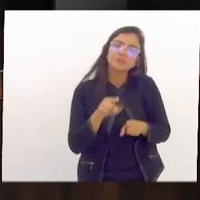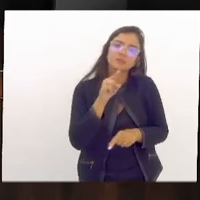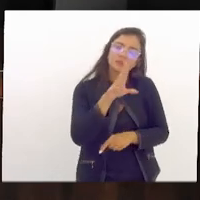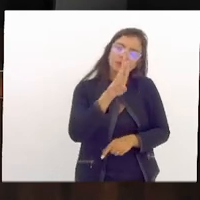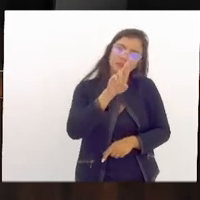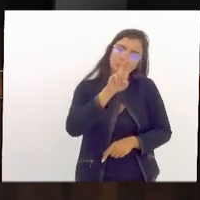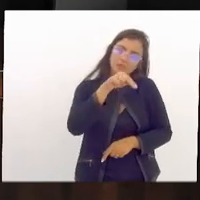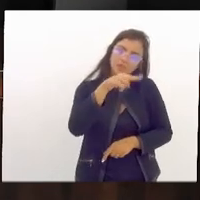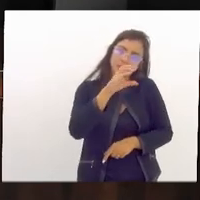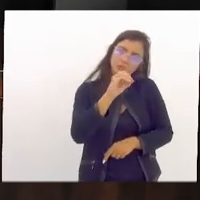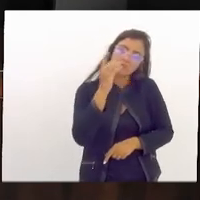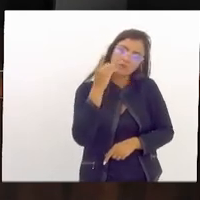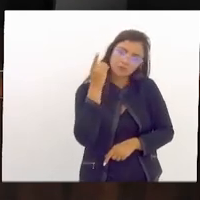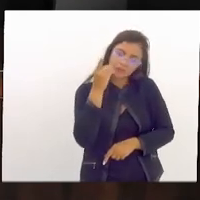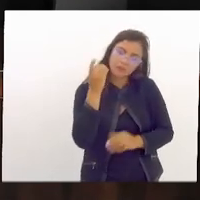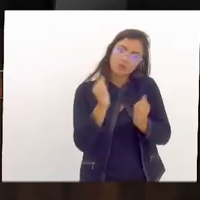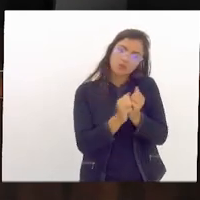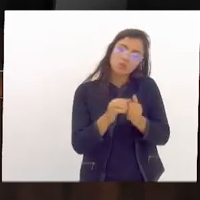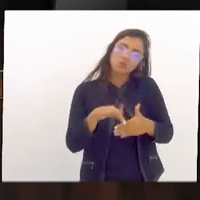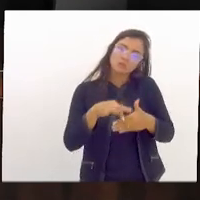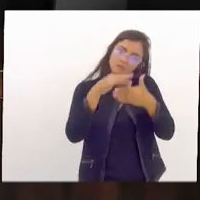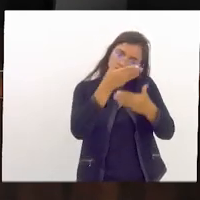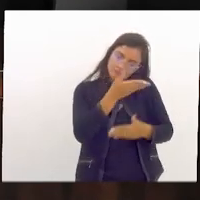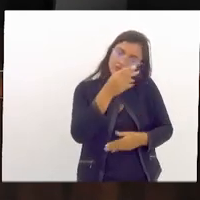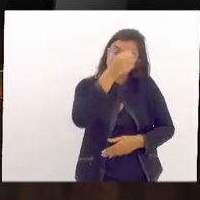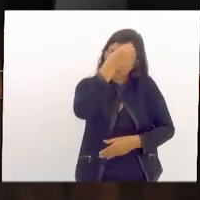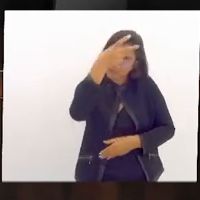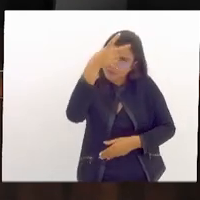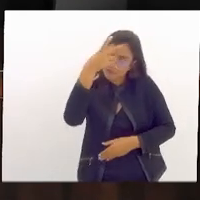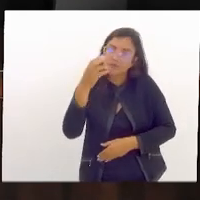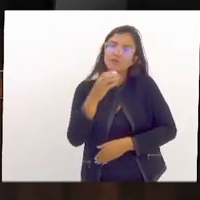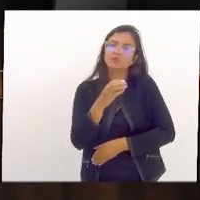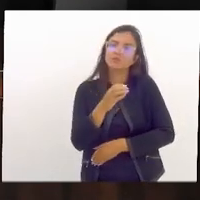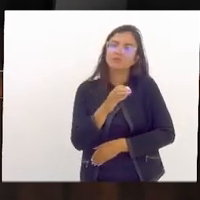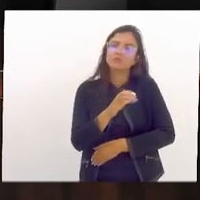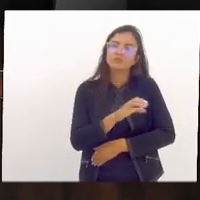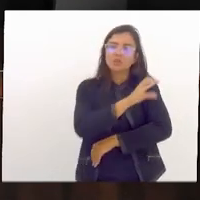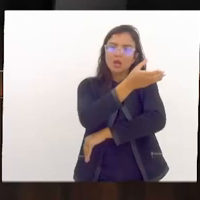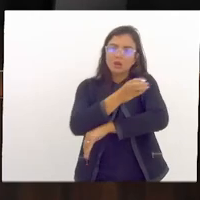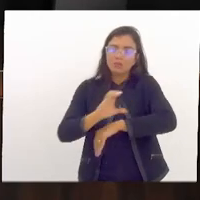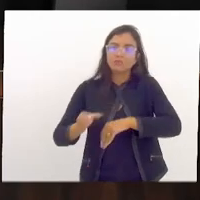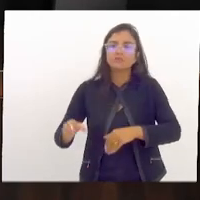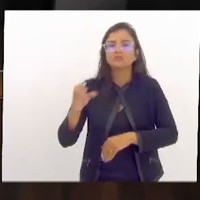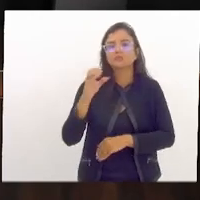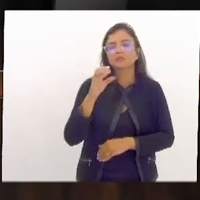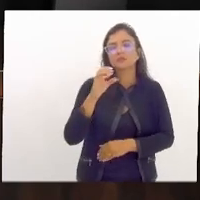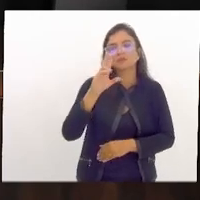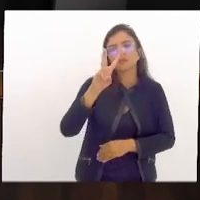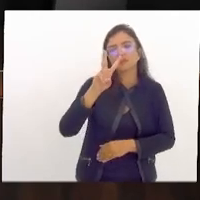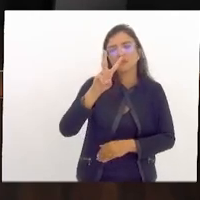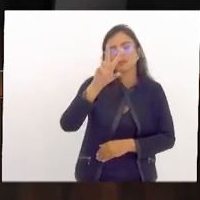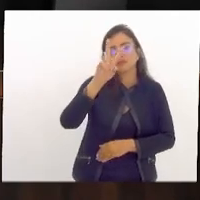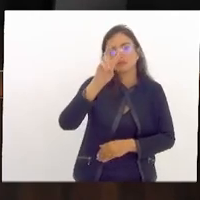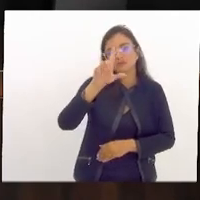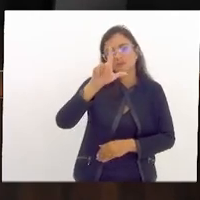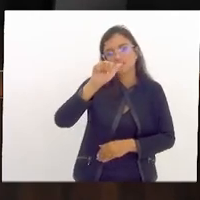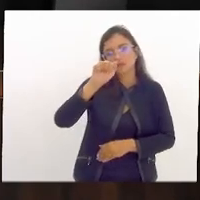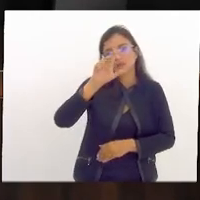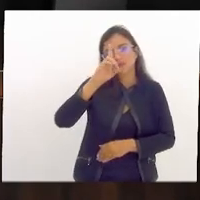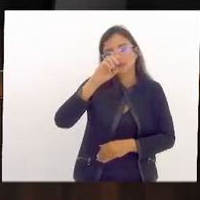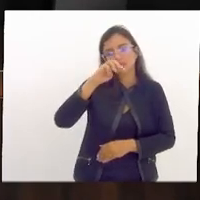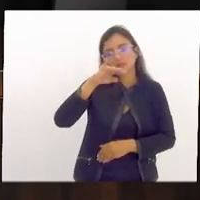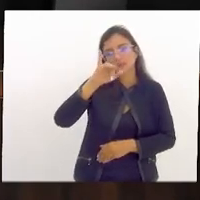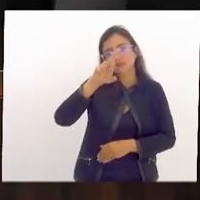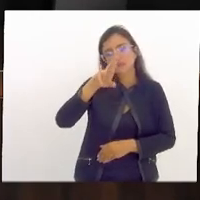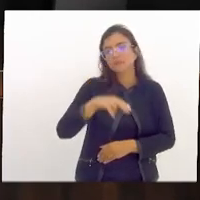o reitor Raul Palácio, o prefeito de Campos, Vladimir Garotinho. A reunião foi coordenada pelo diretor-geral da Casa, Wagner